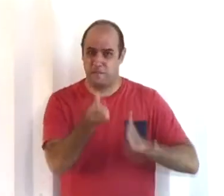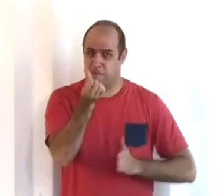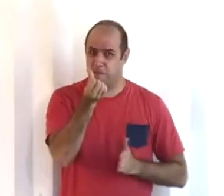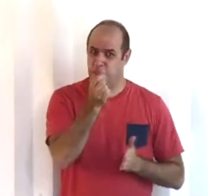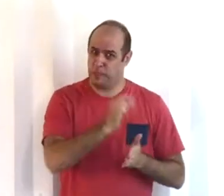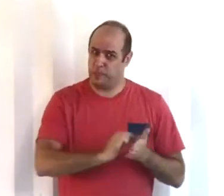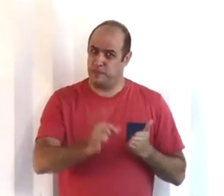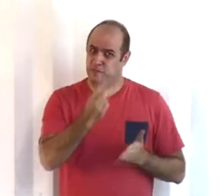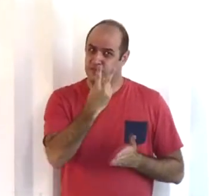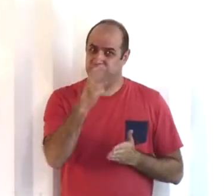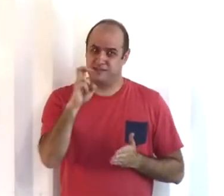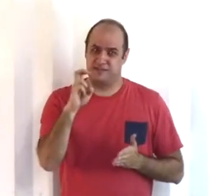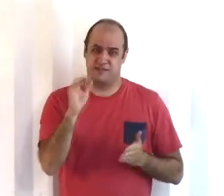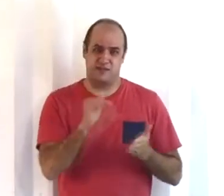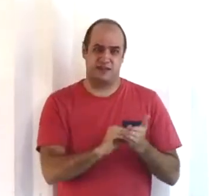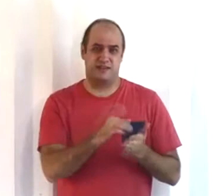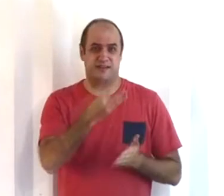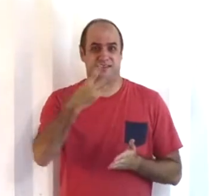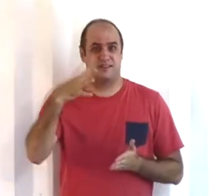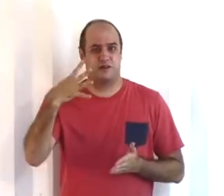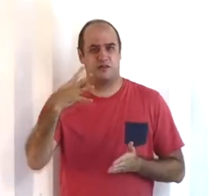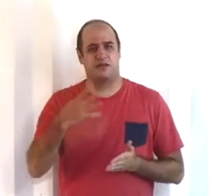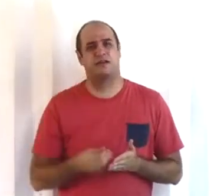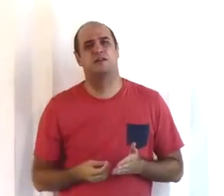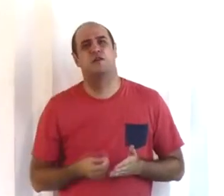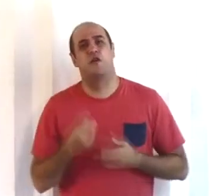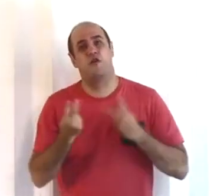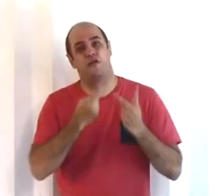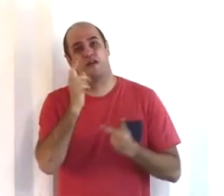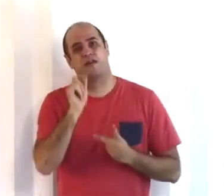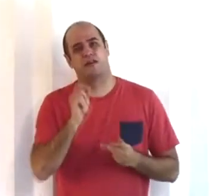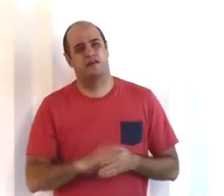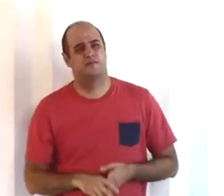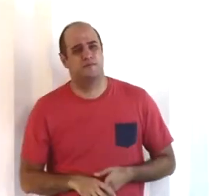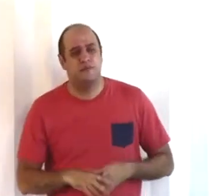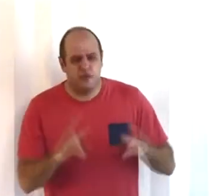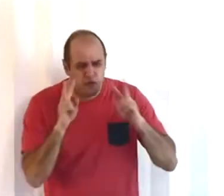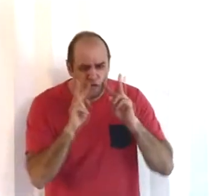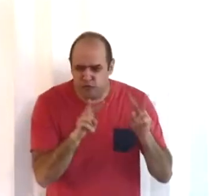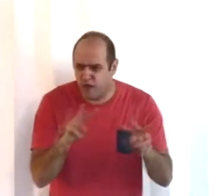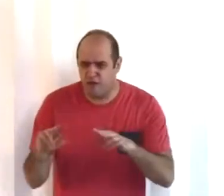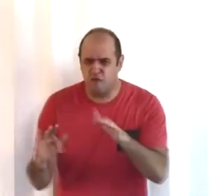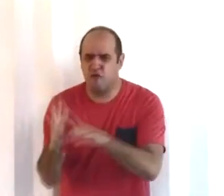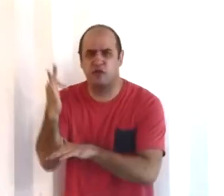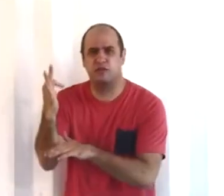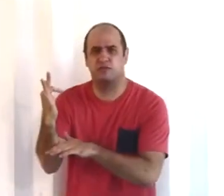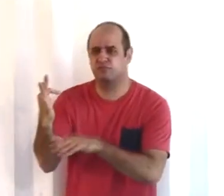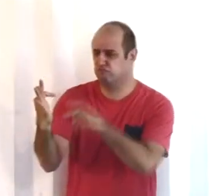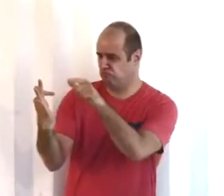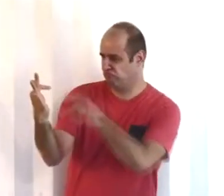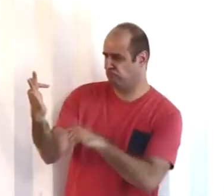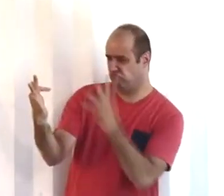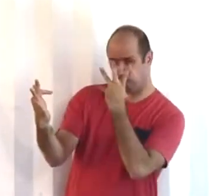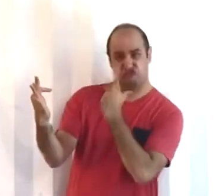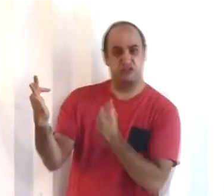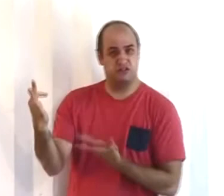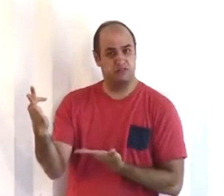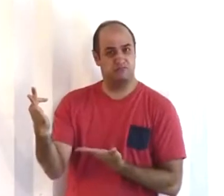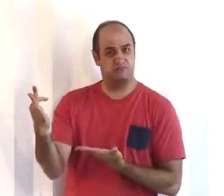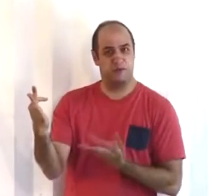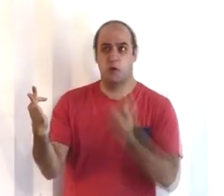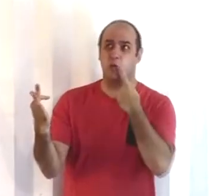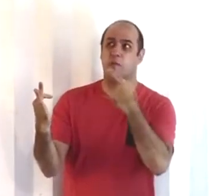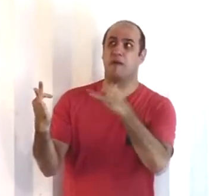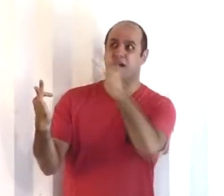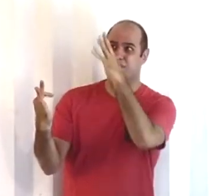25 até o versículo 34, ele diz assim: olhem para os lírios do campo, estão vestidos, não é? Foi meu pai que fez,